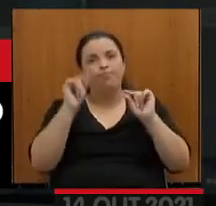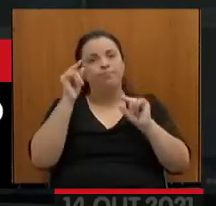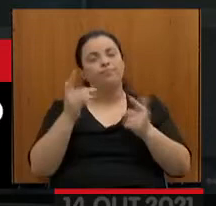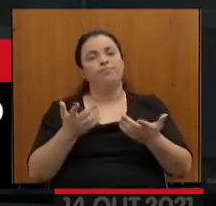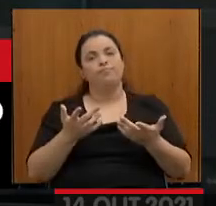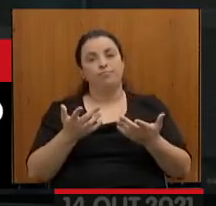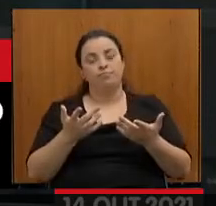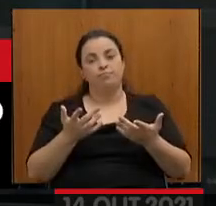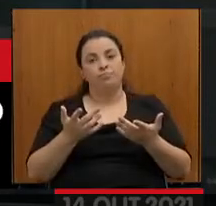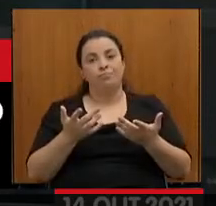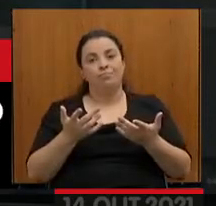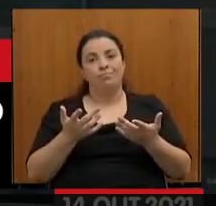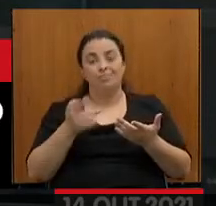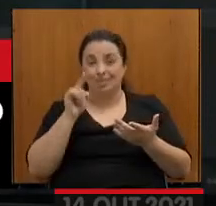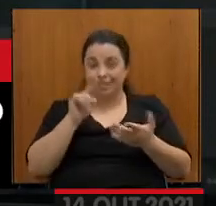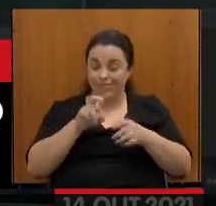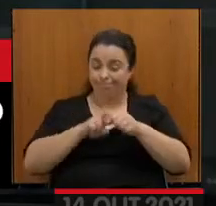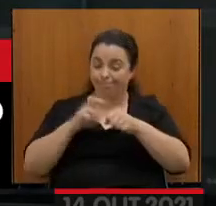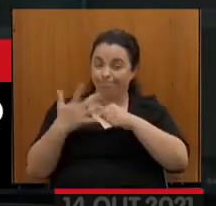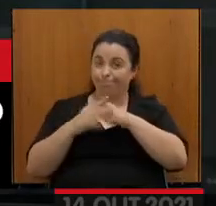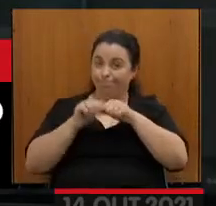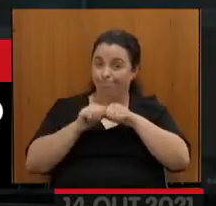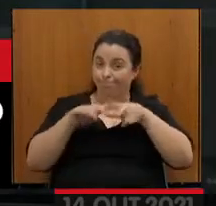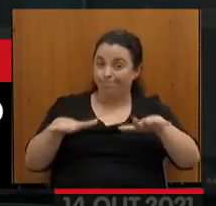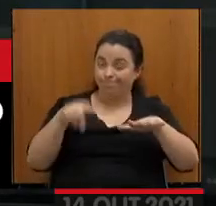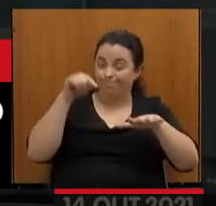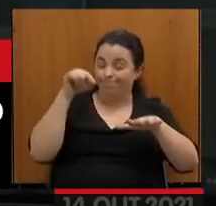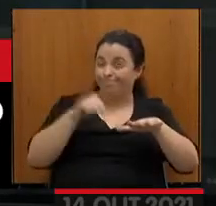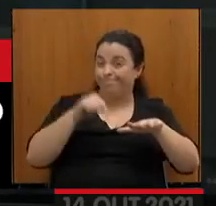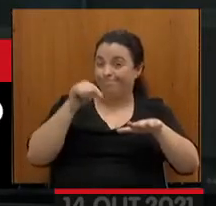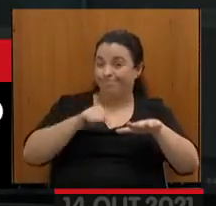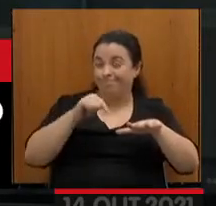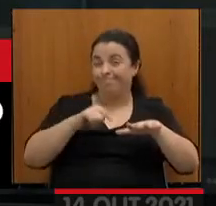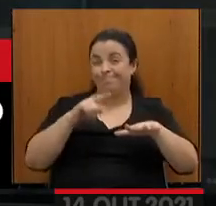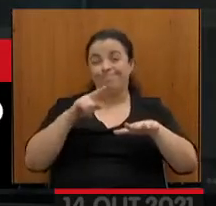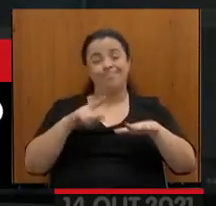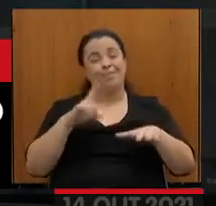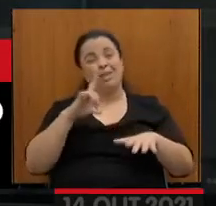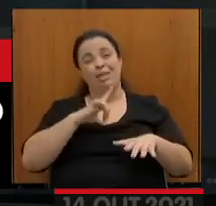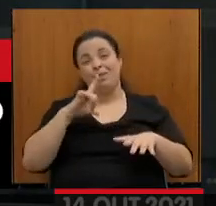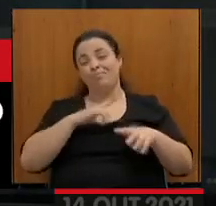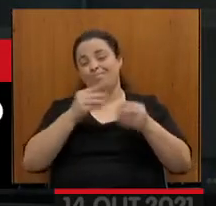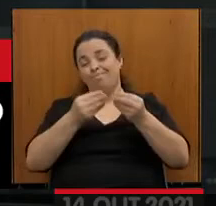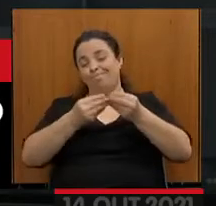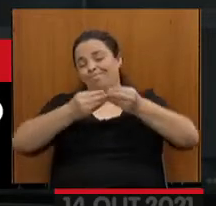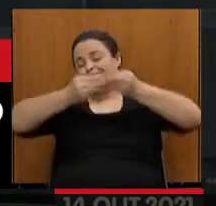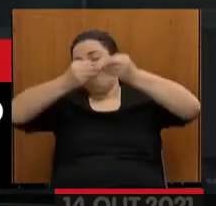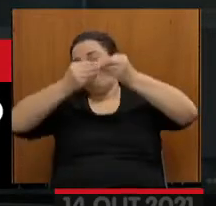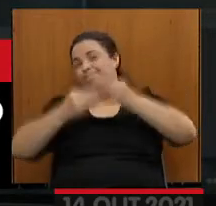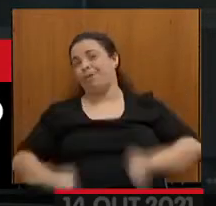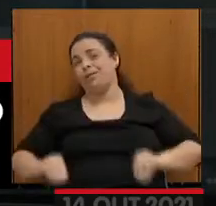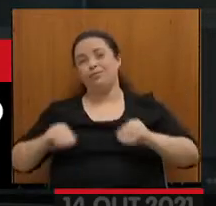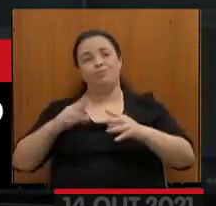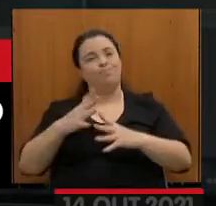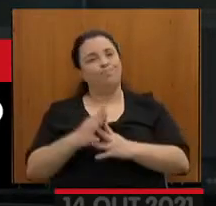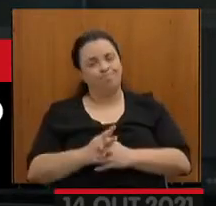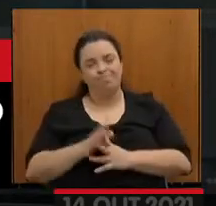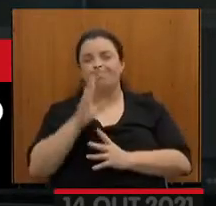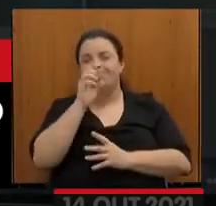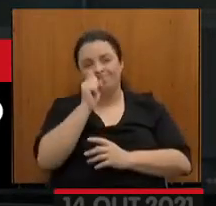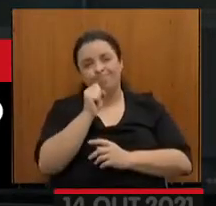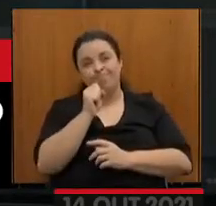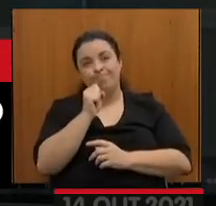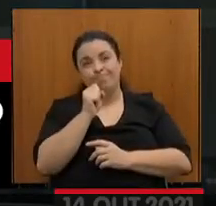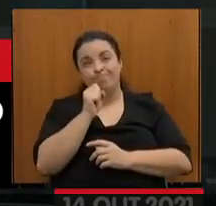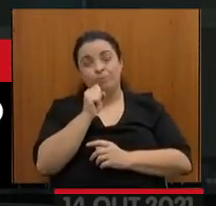Covid representou um enorme retrocesso. Um retrocesso do qual a gente precisa